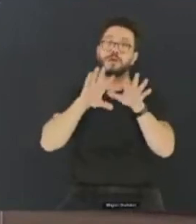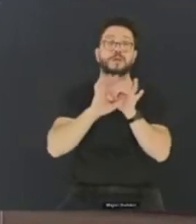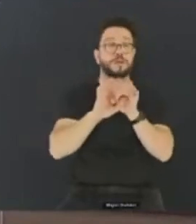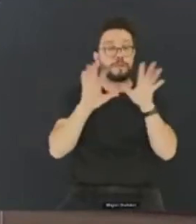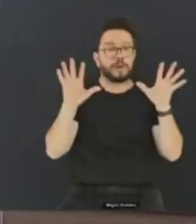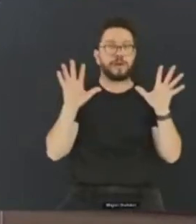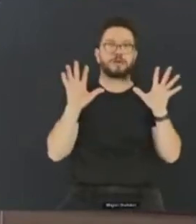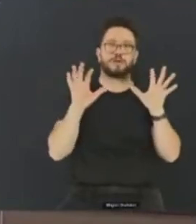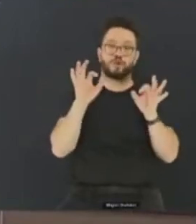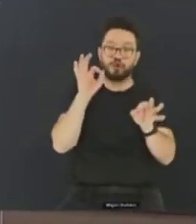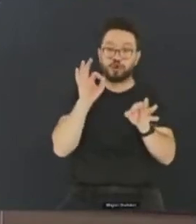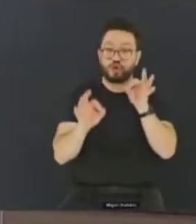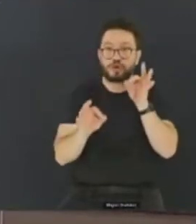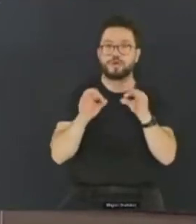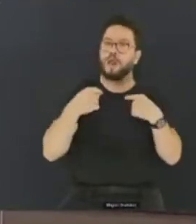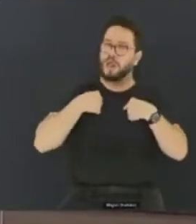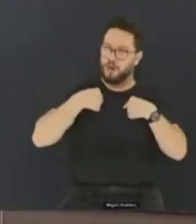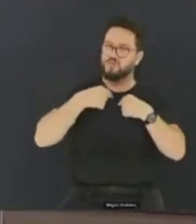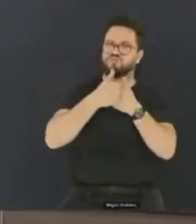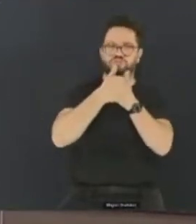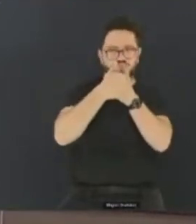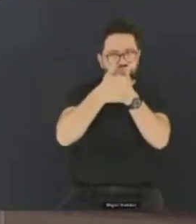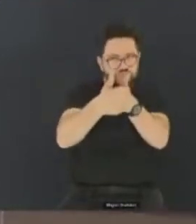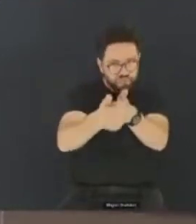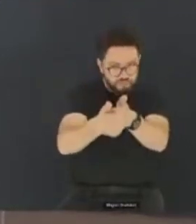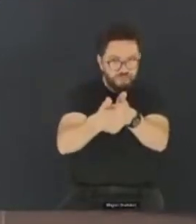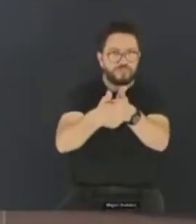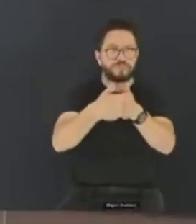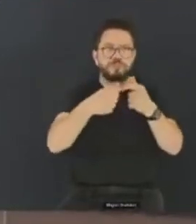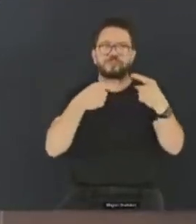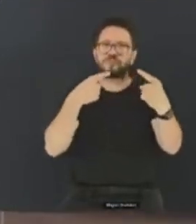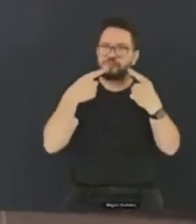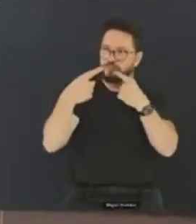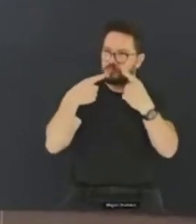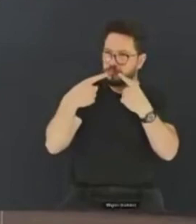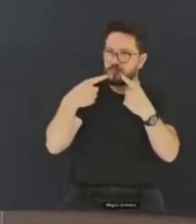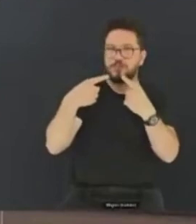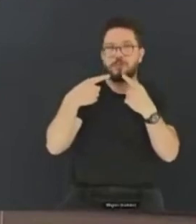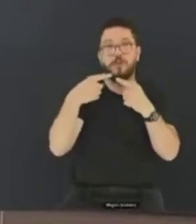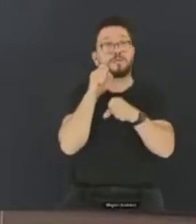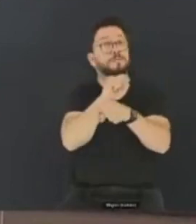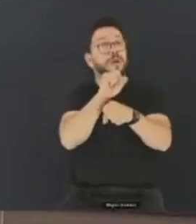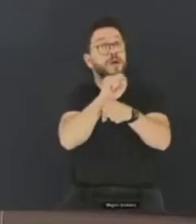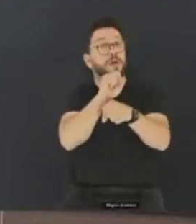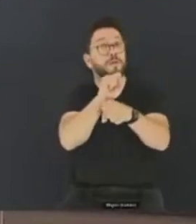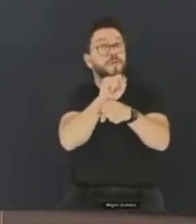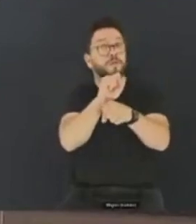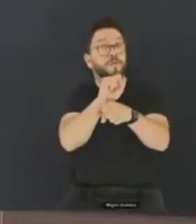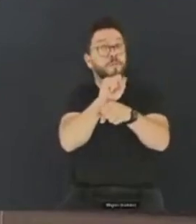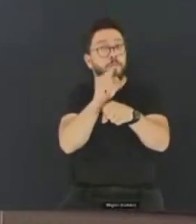Seguirei acompanhando aqui, senhor presidente, o debate e aguardo uma